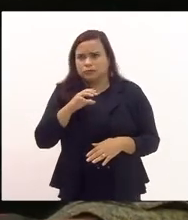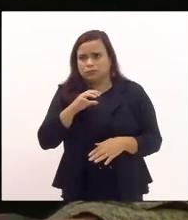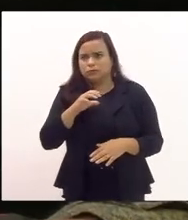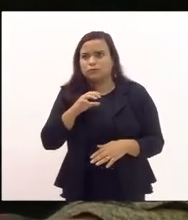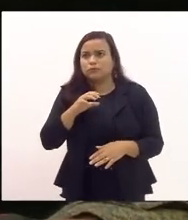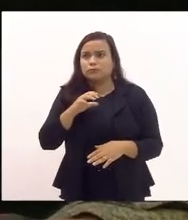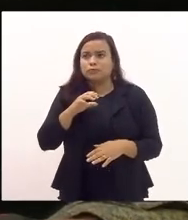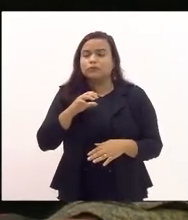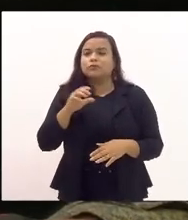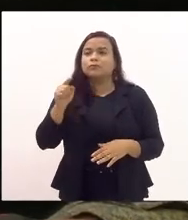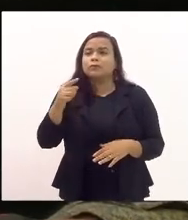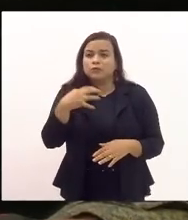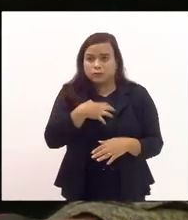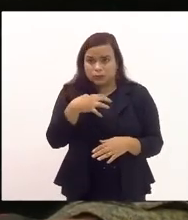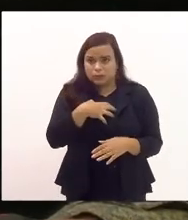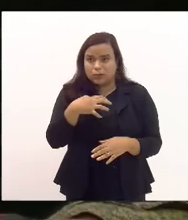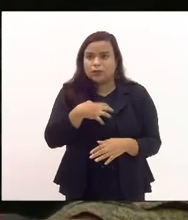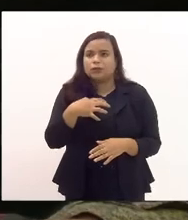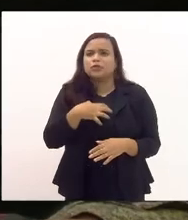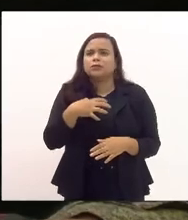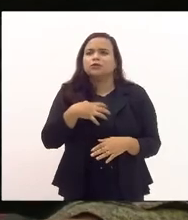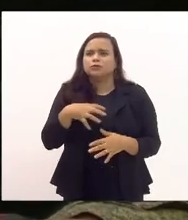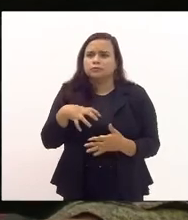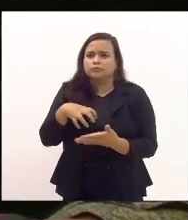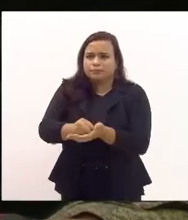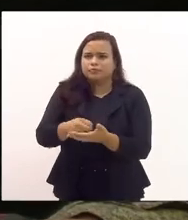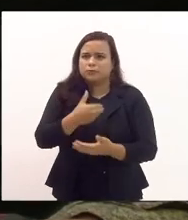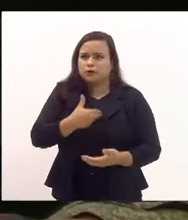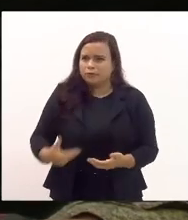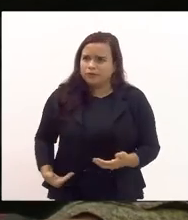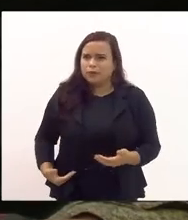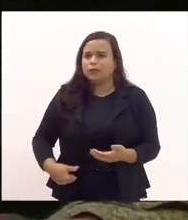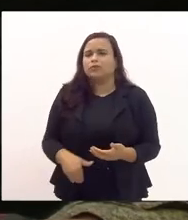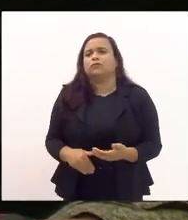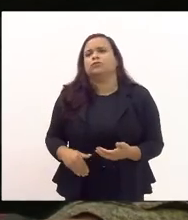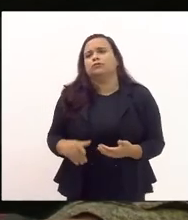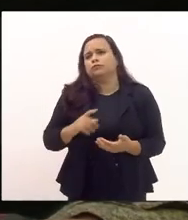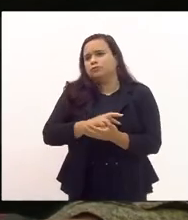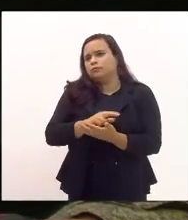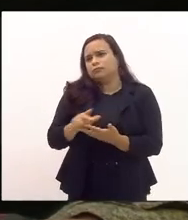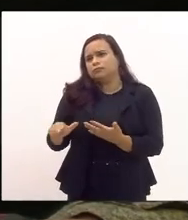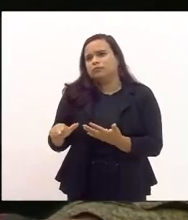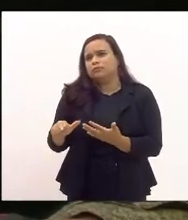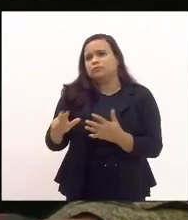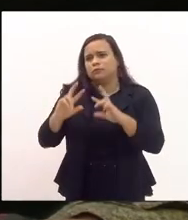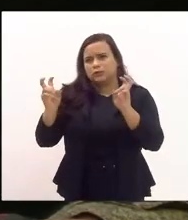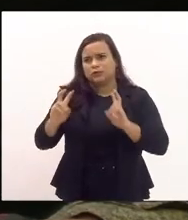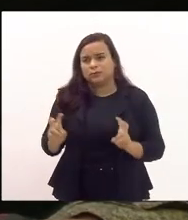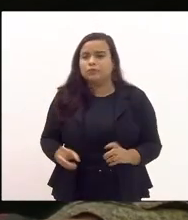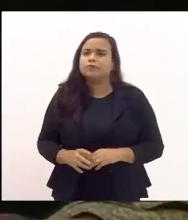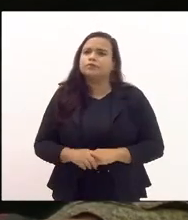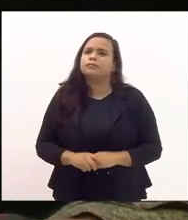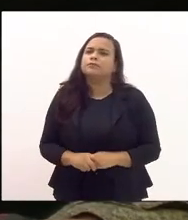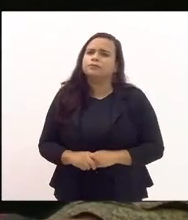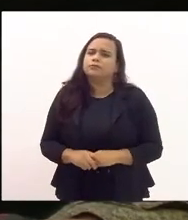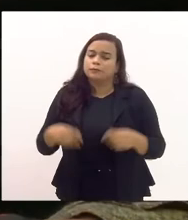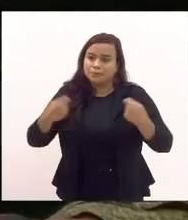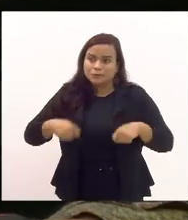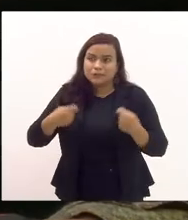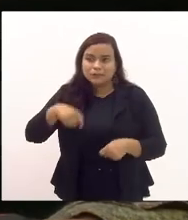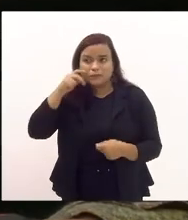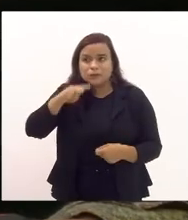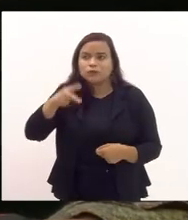com essa forma de atuação dos governos distanciados desse tema a gente precisa